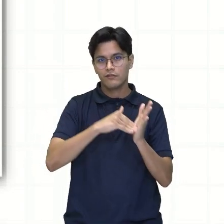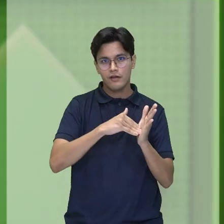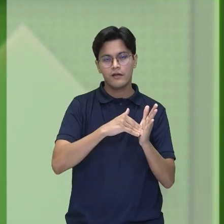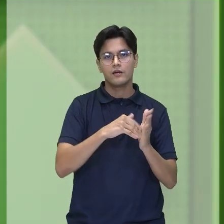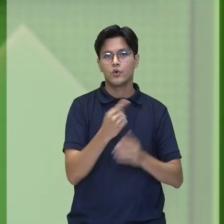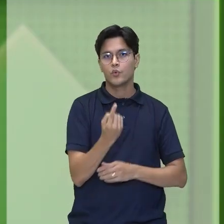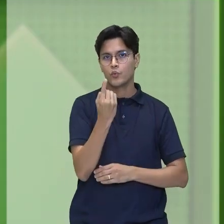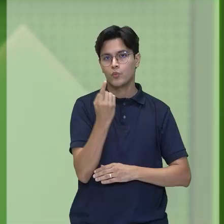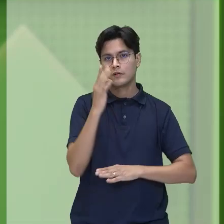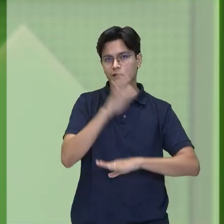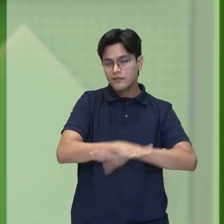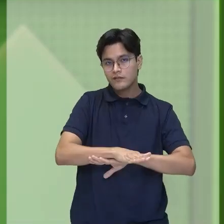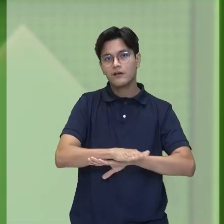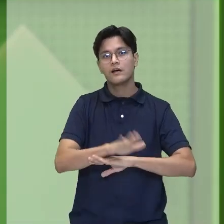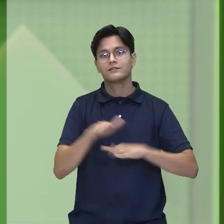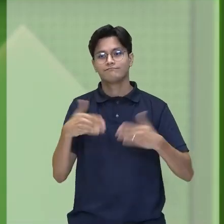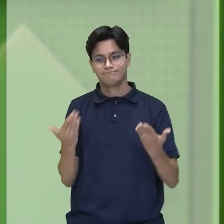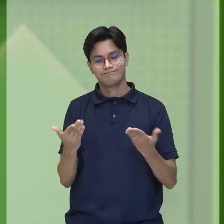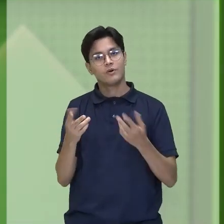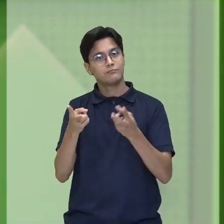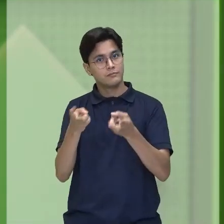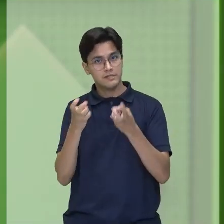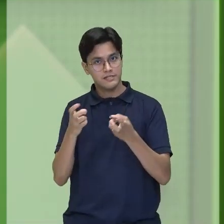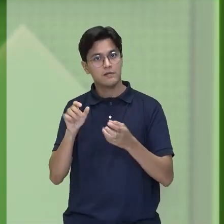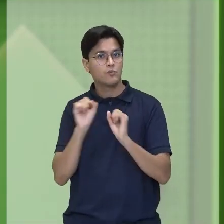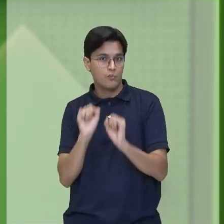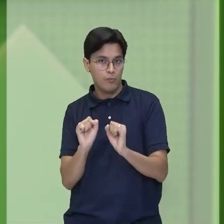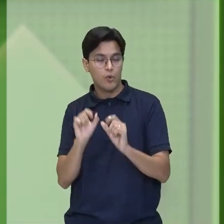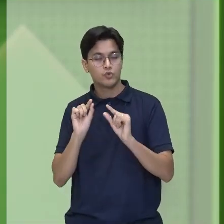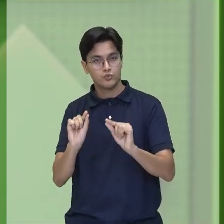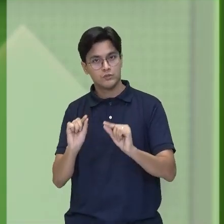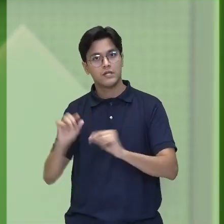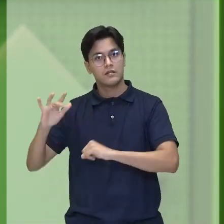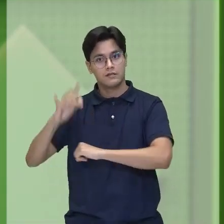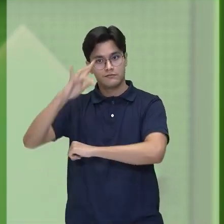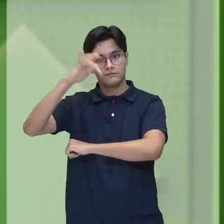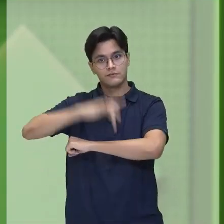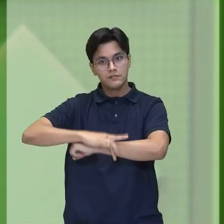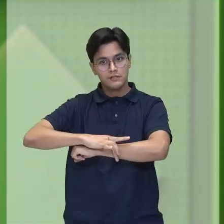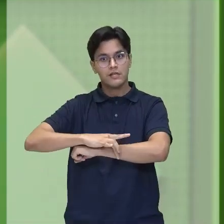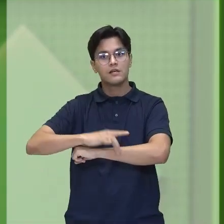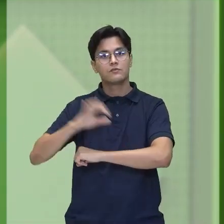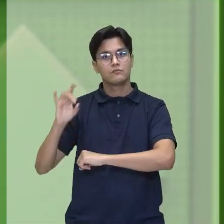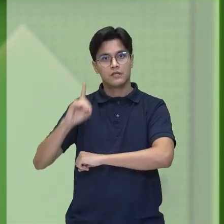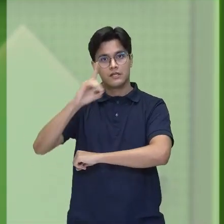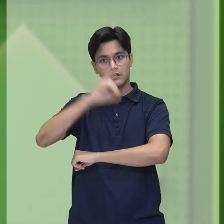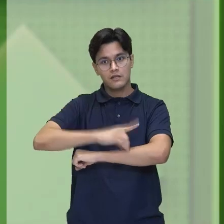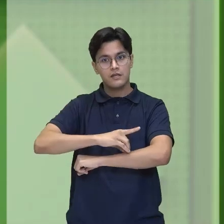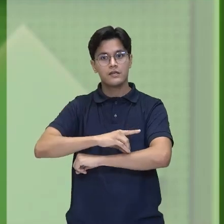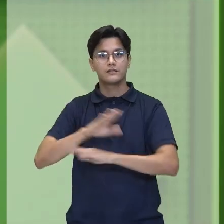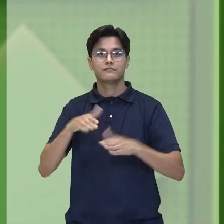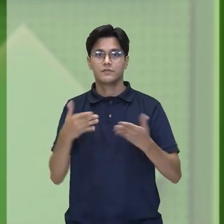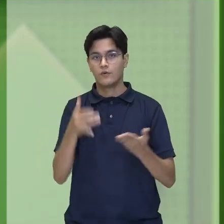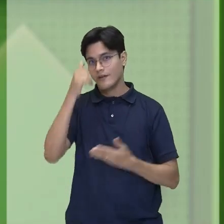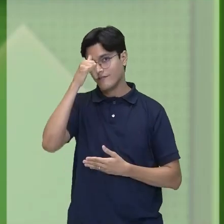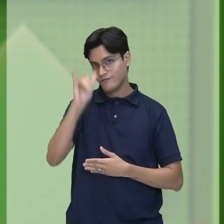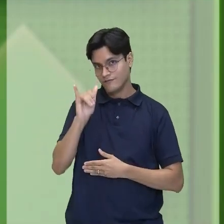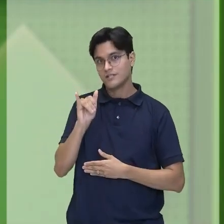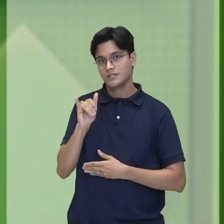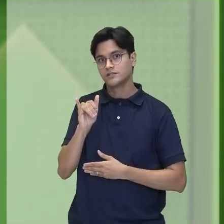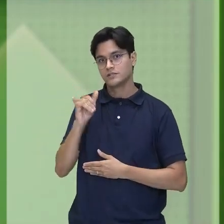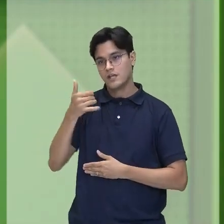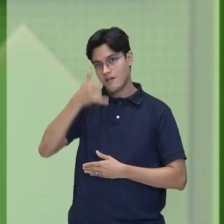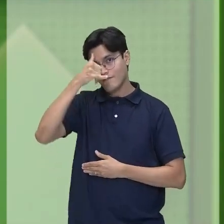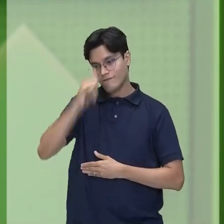ativo. Então, esteja mais atento, né? Evite, então, a sua exposição em locais que você sabe que pode haver aí a presença